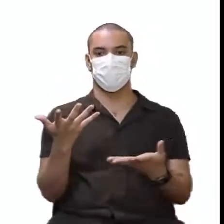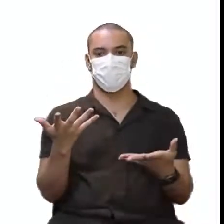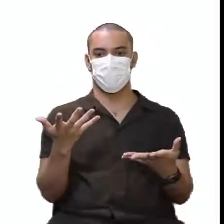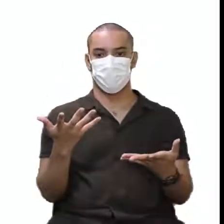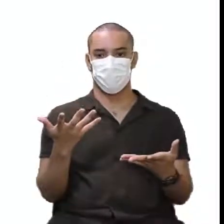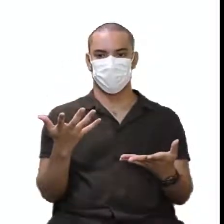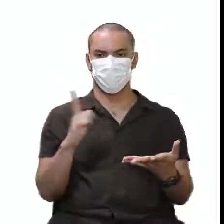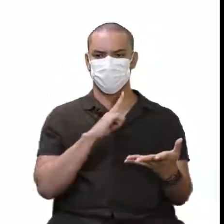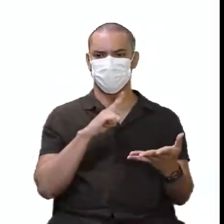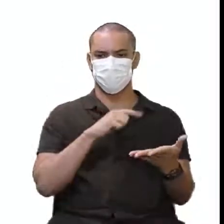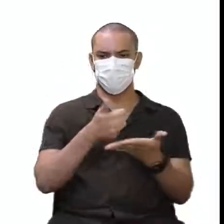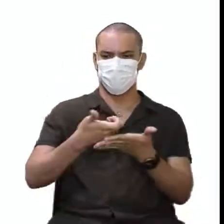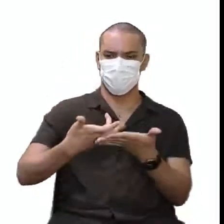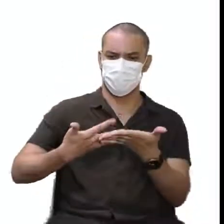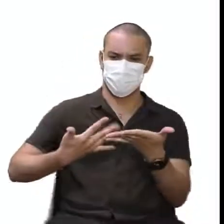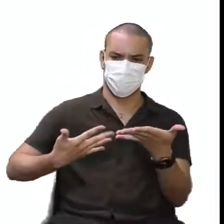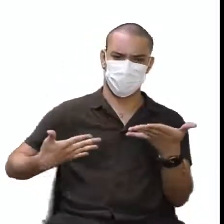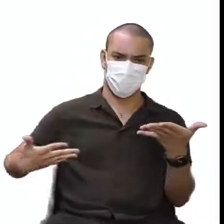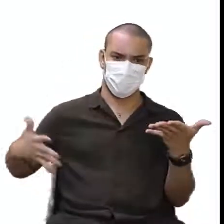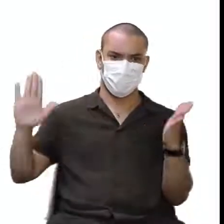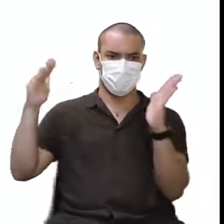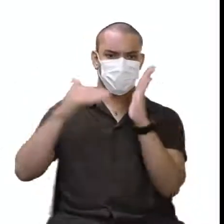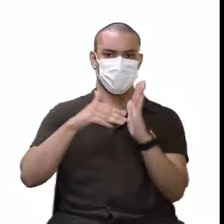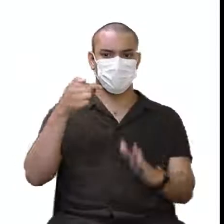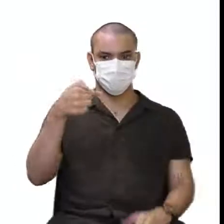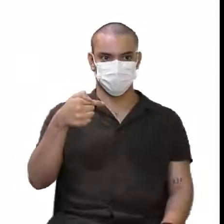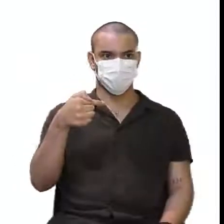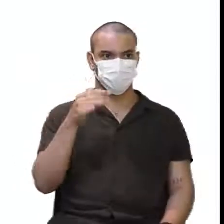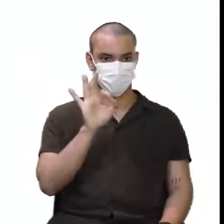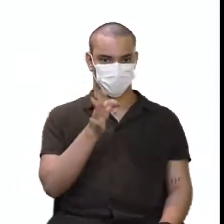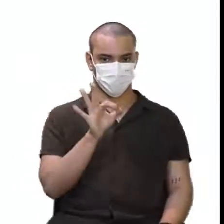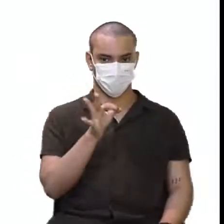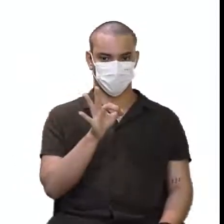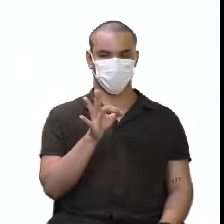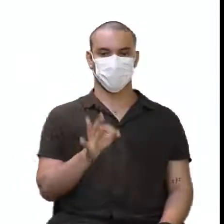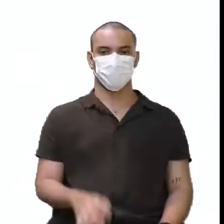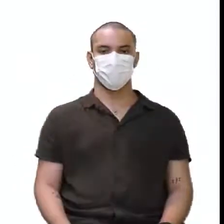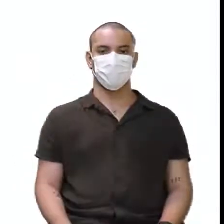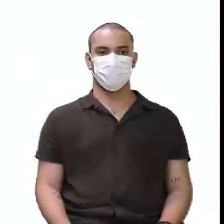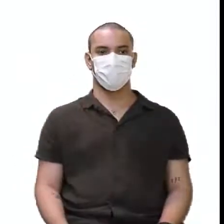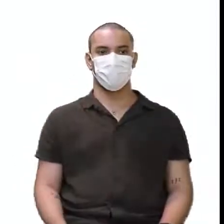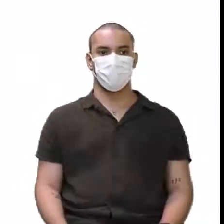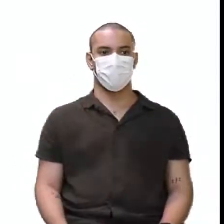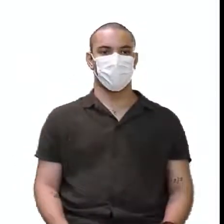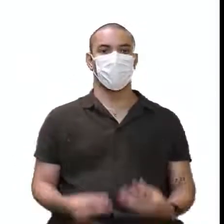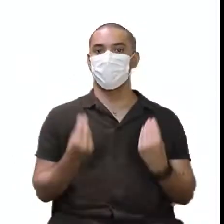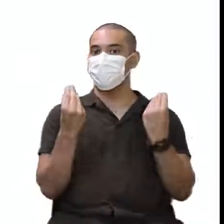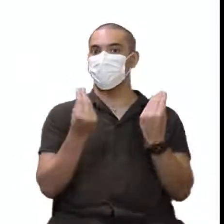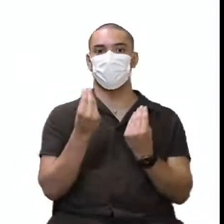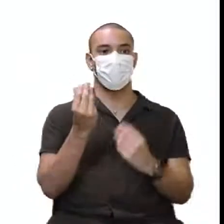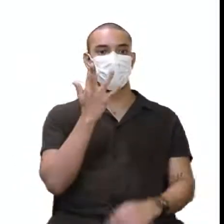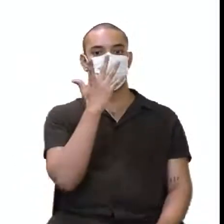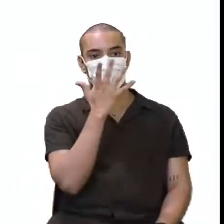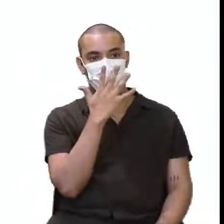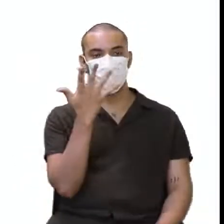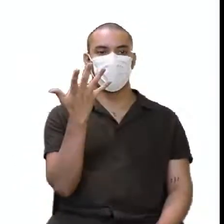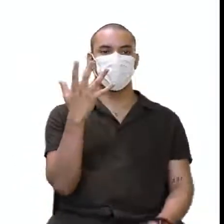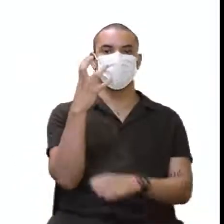ó. Ele foi pontuando até as 7, tá? Posição da flor,